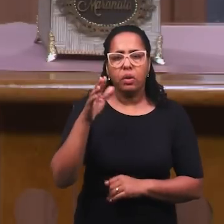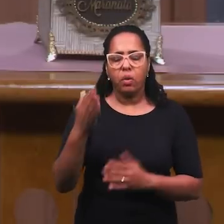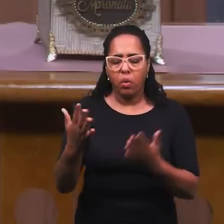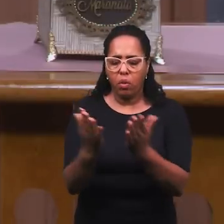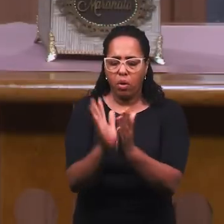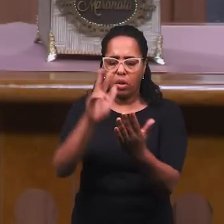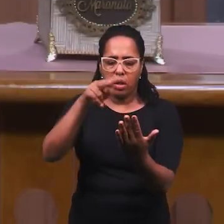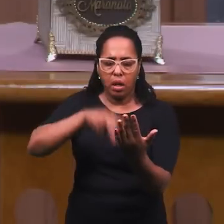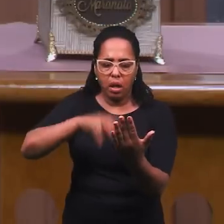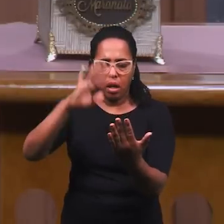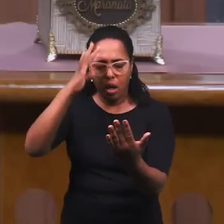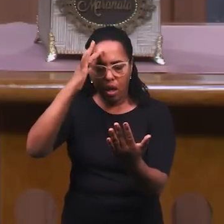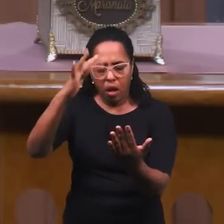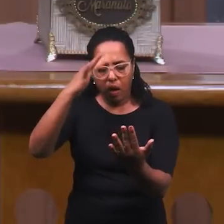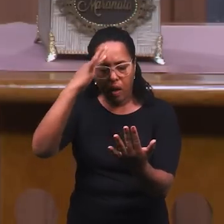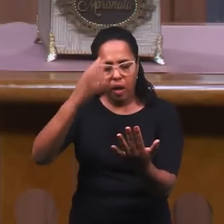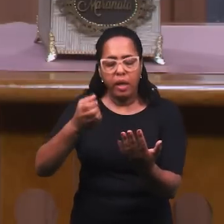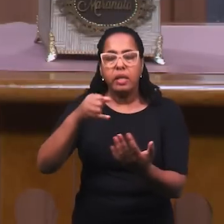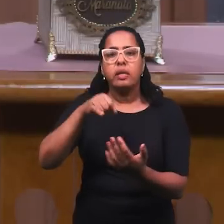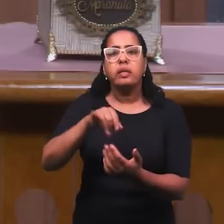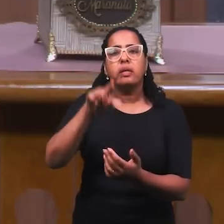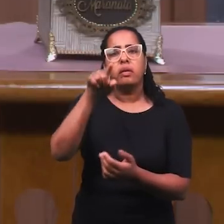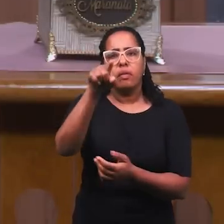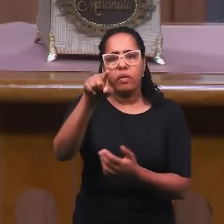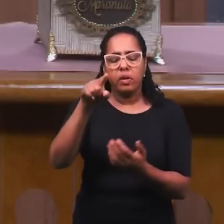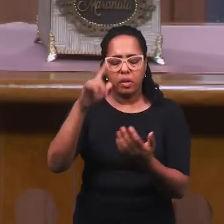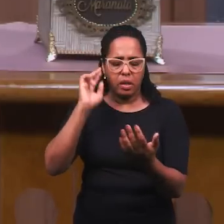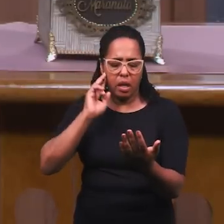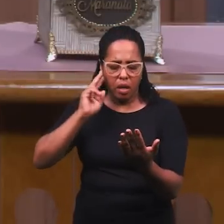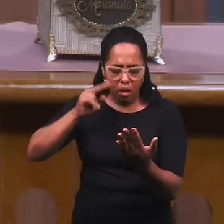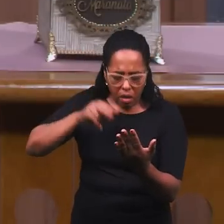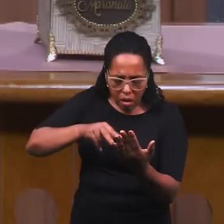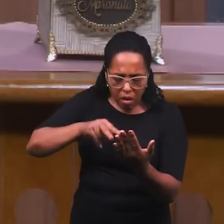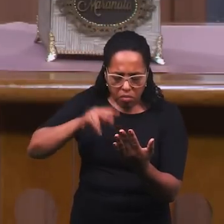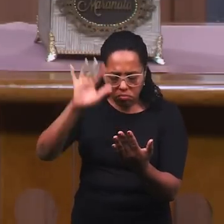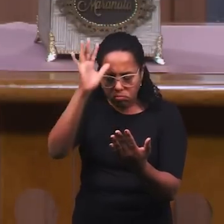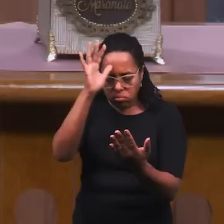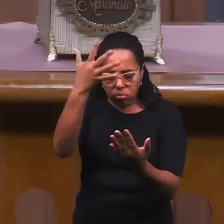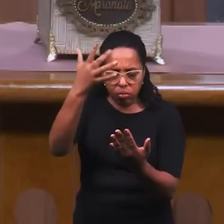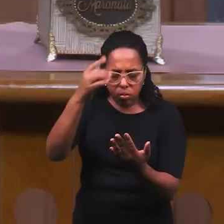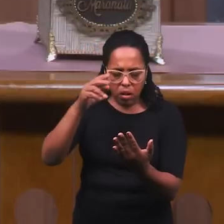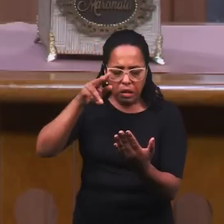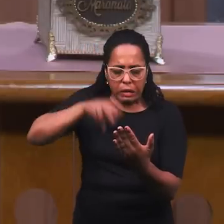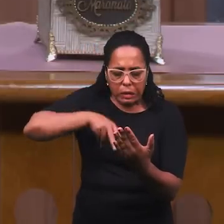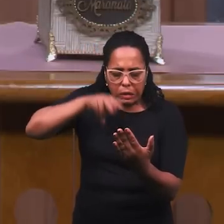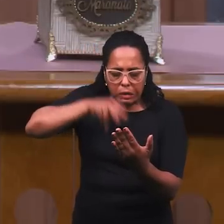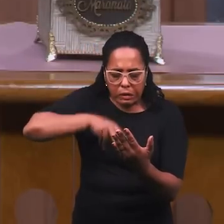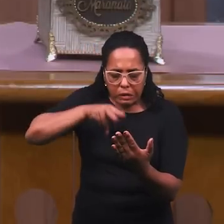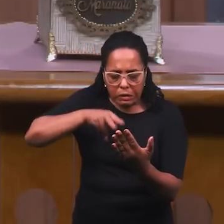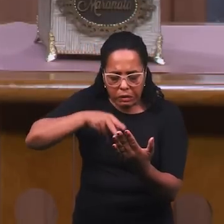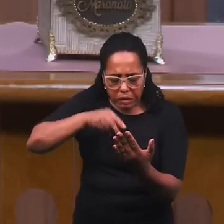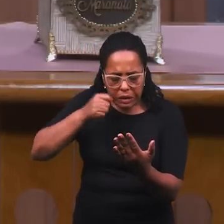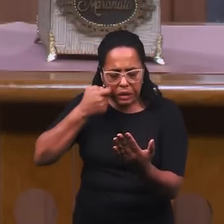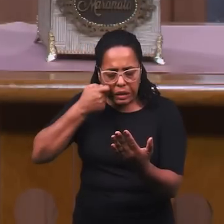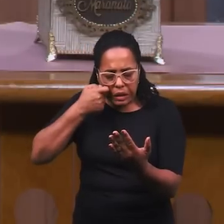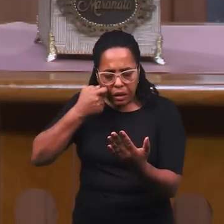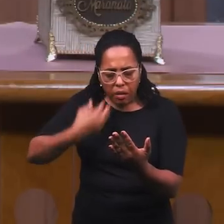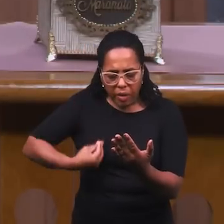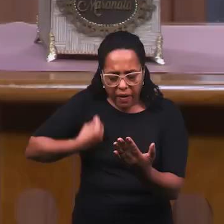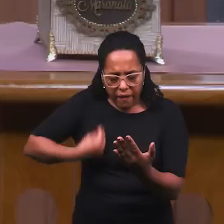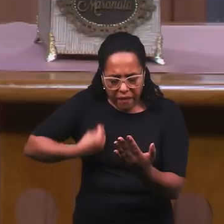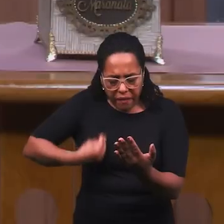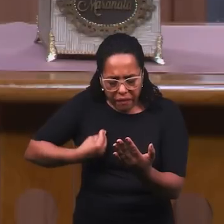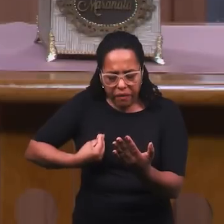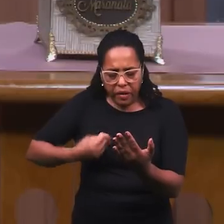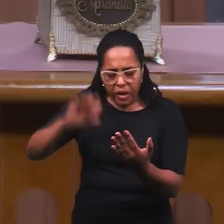hoje medita na palavra, se você hoje busca na palavra uma solução para a sua